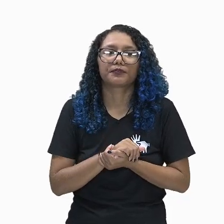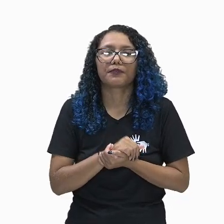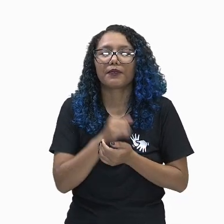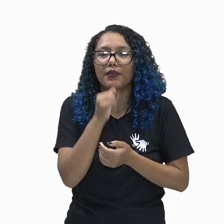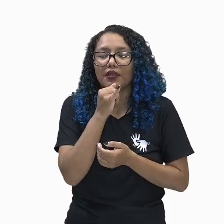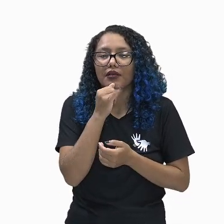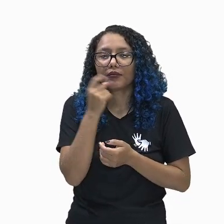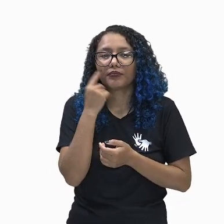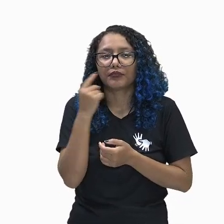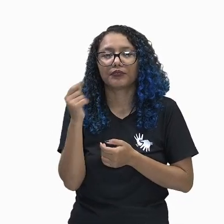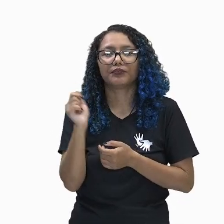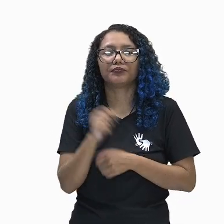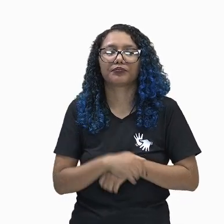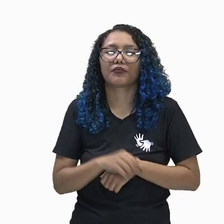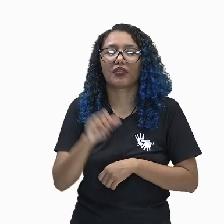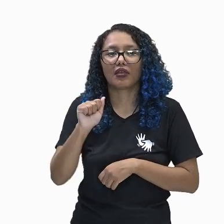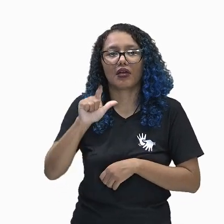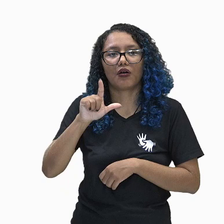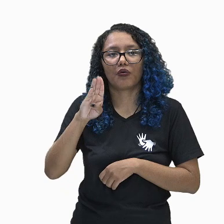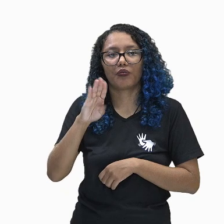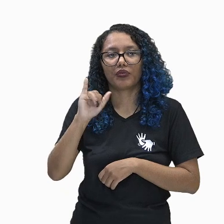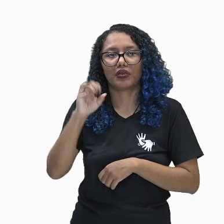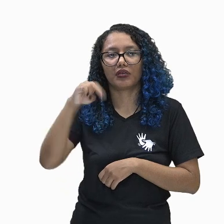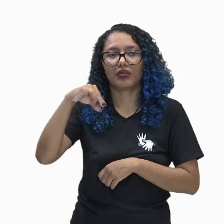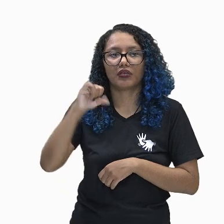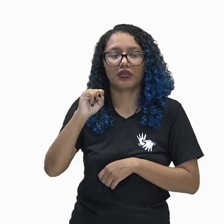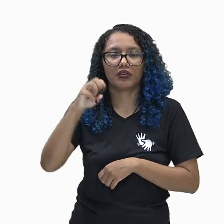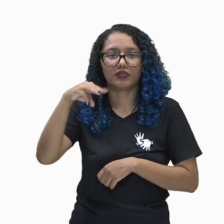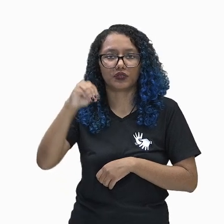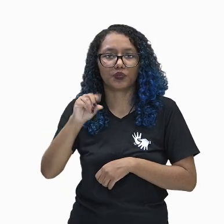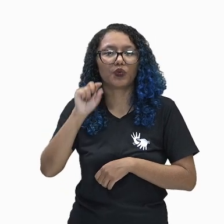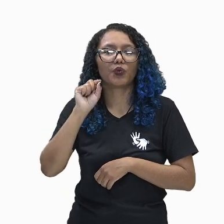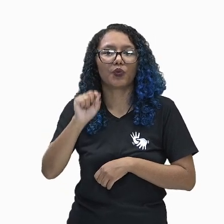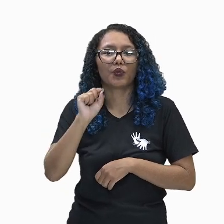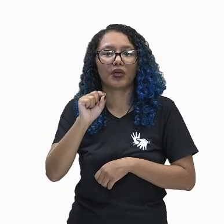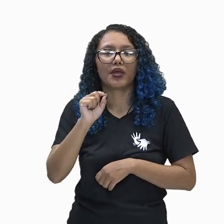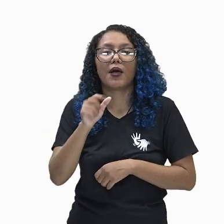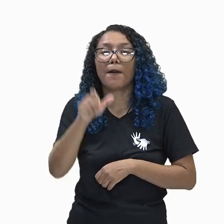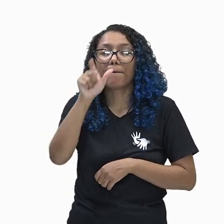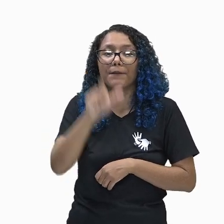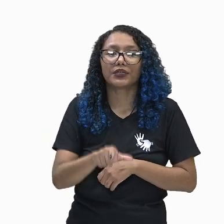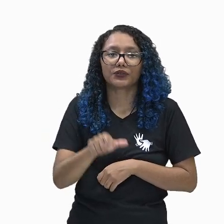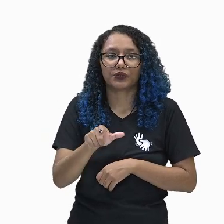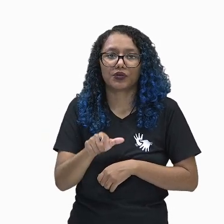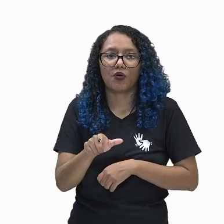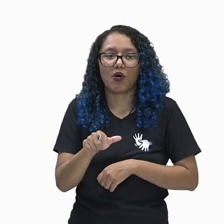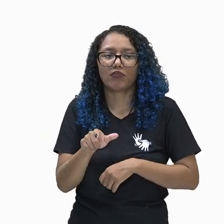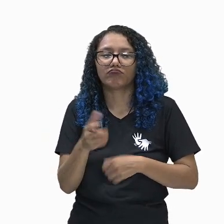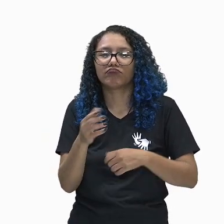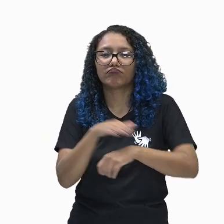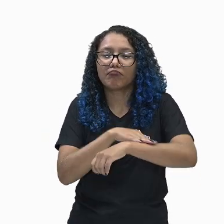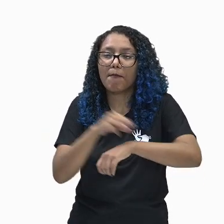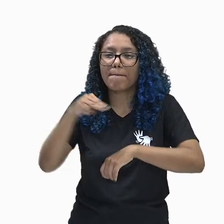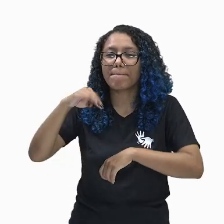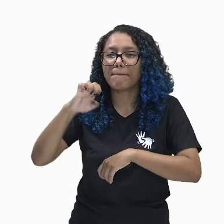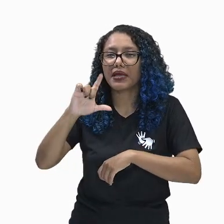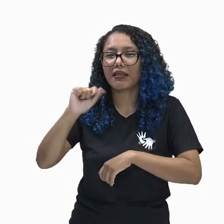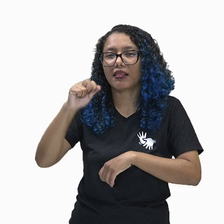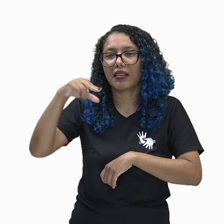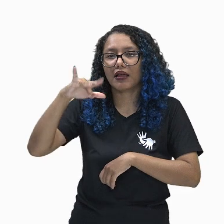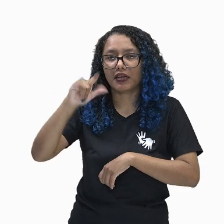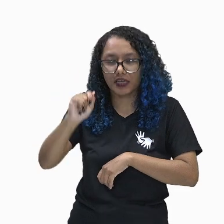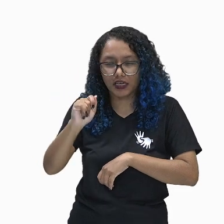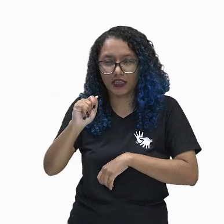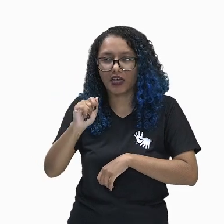albinismo autossômico recessivo, que é um indivíduo que não vai conseguir produzir melanina, né? Para